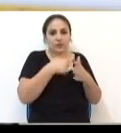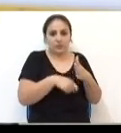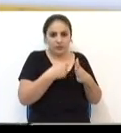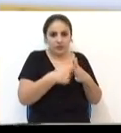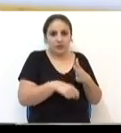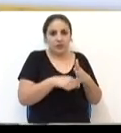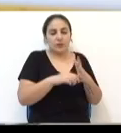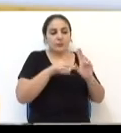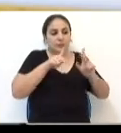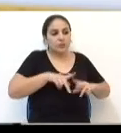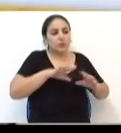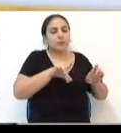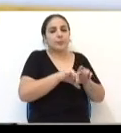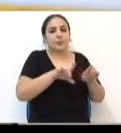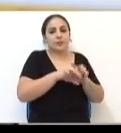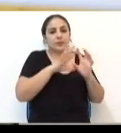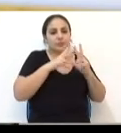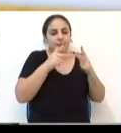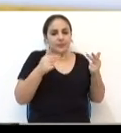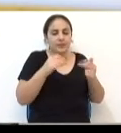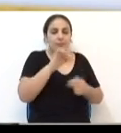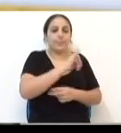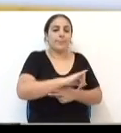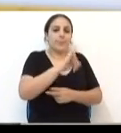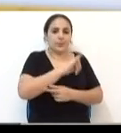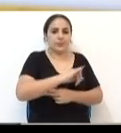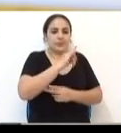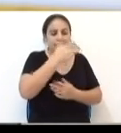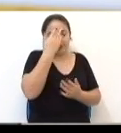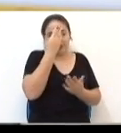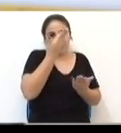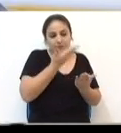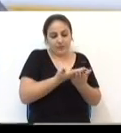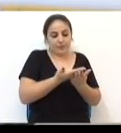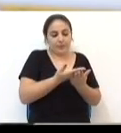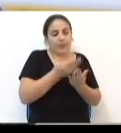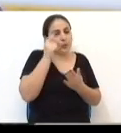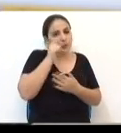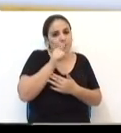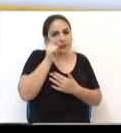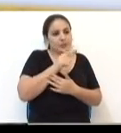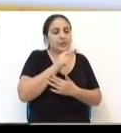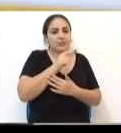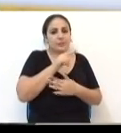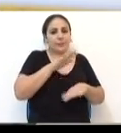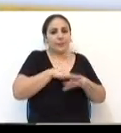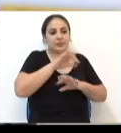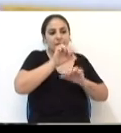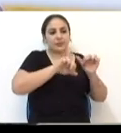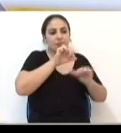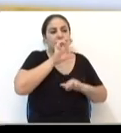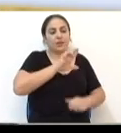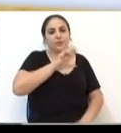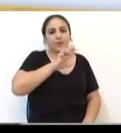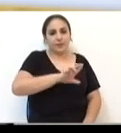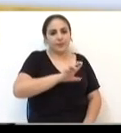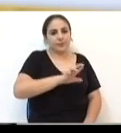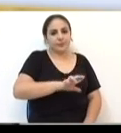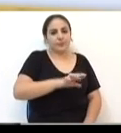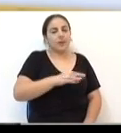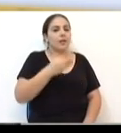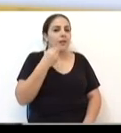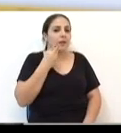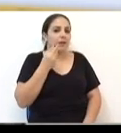a causa e com as pessoas. Então foi muito importante essa confiança para que também a gente pudesse transformar em